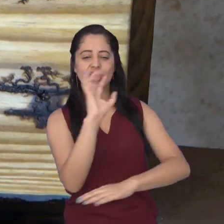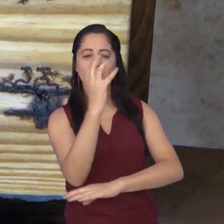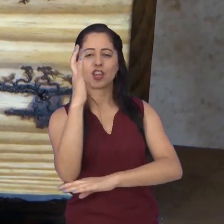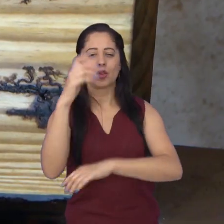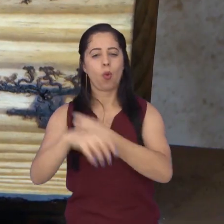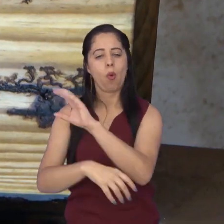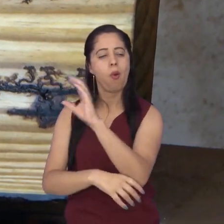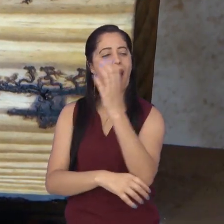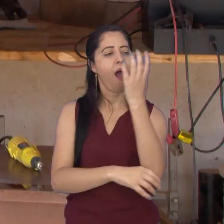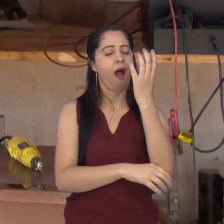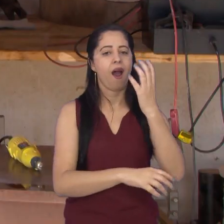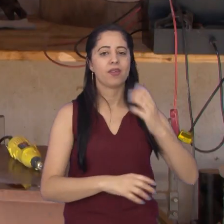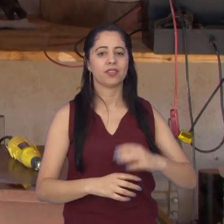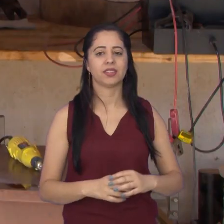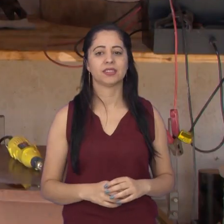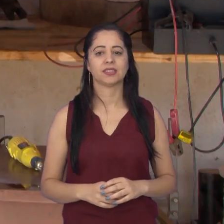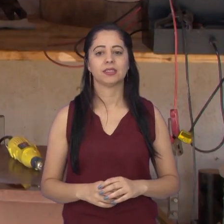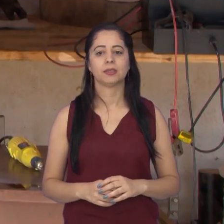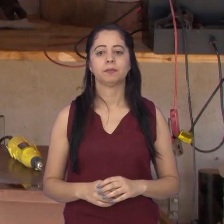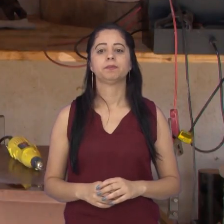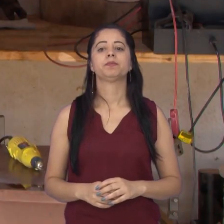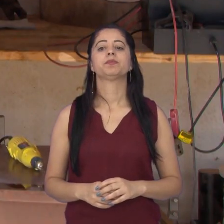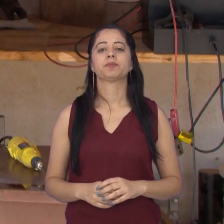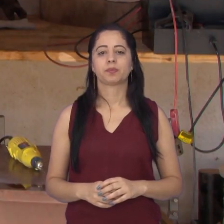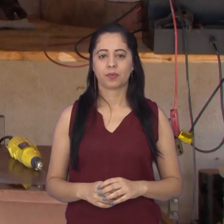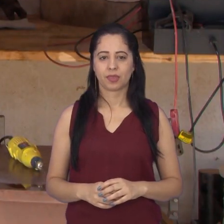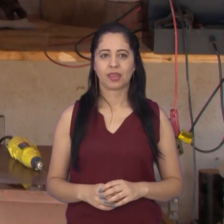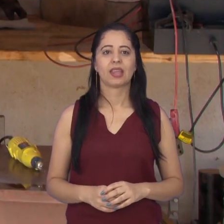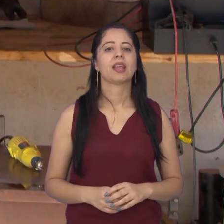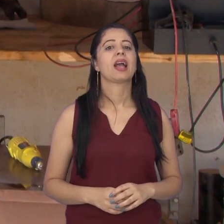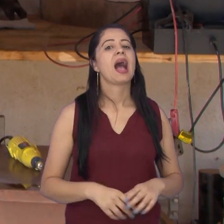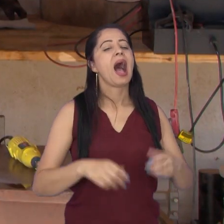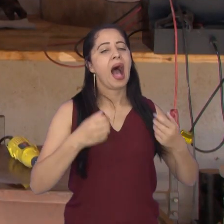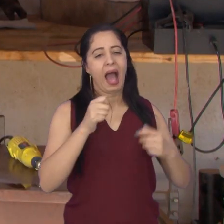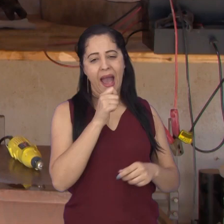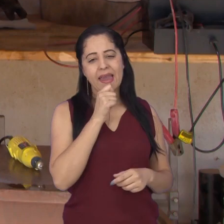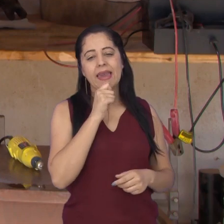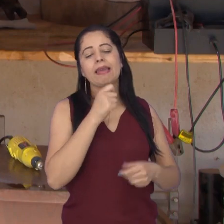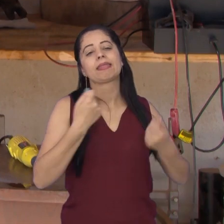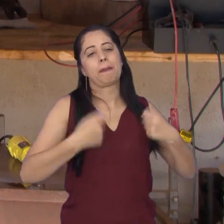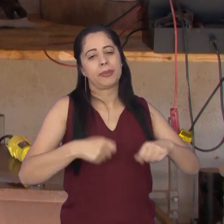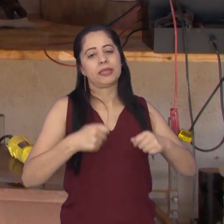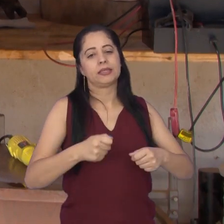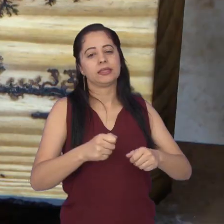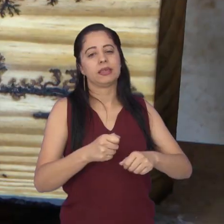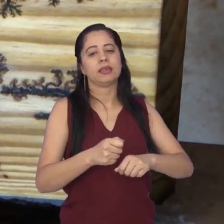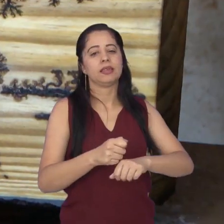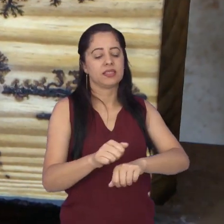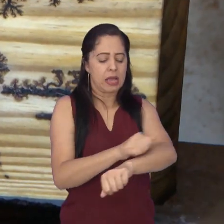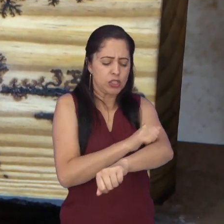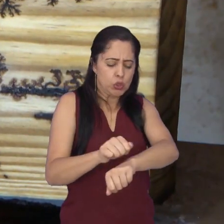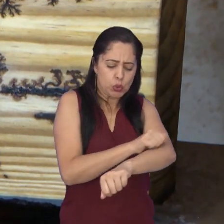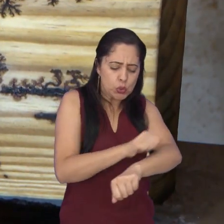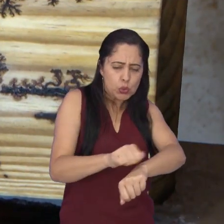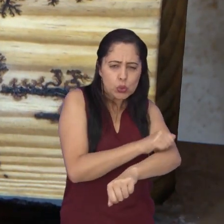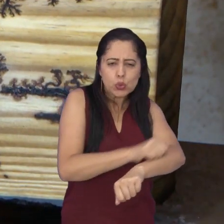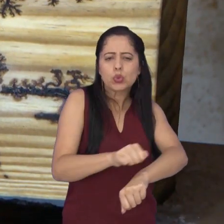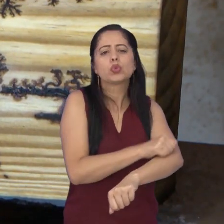né? São ramificações. Quais são os próximos procedimentos? Ainda tem muita lixagem ainda, né? Vai vir a escova de aço